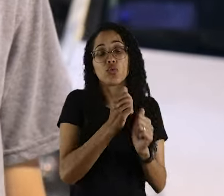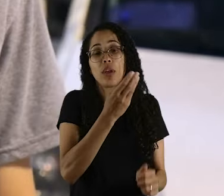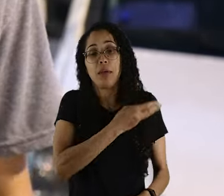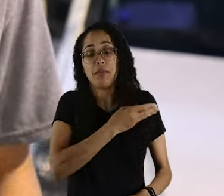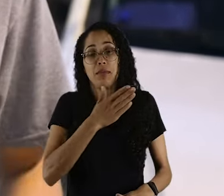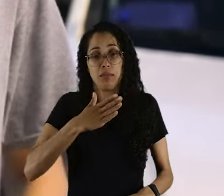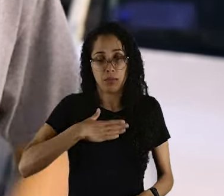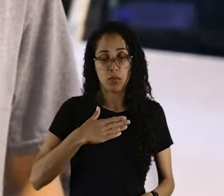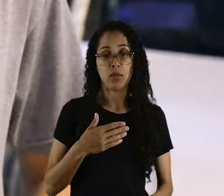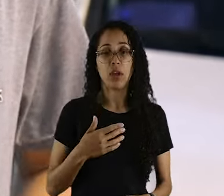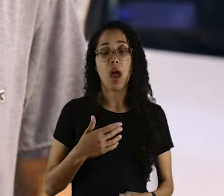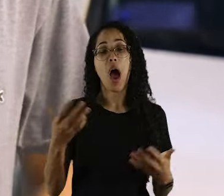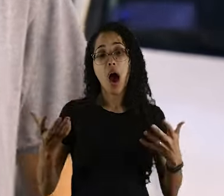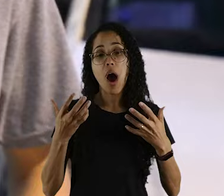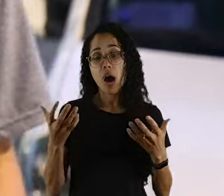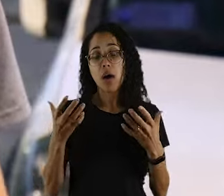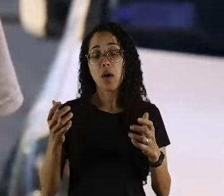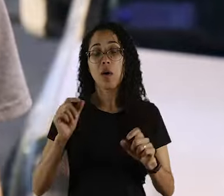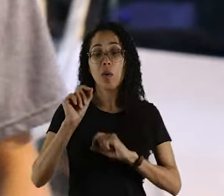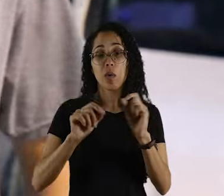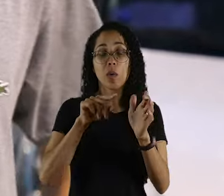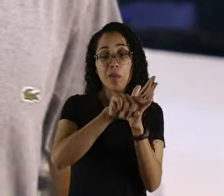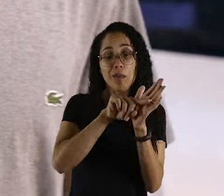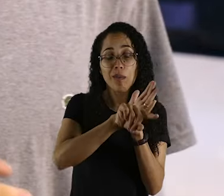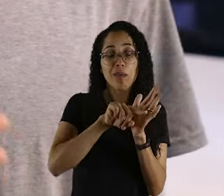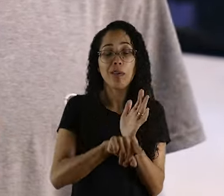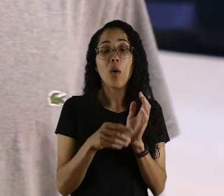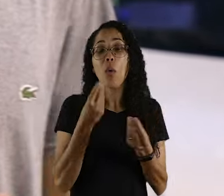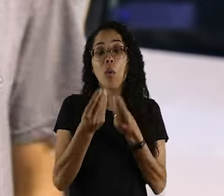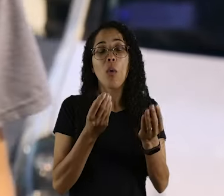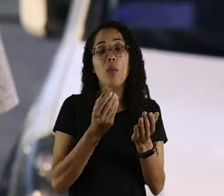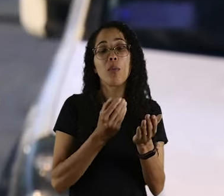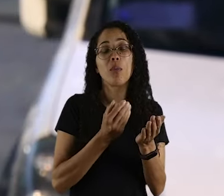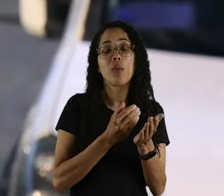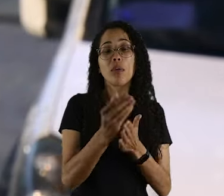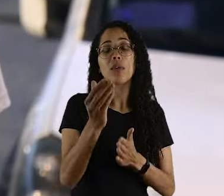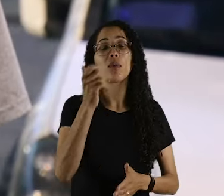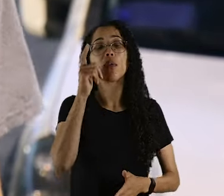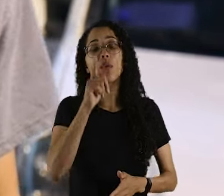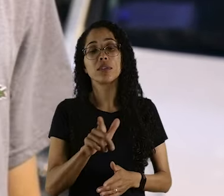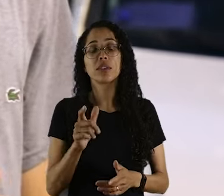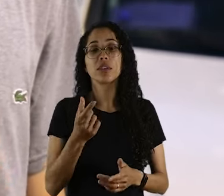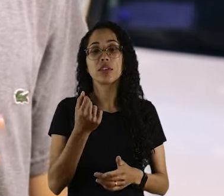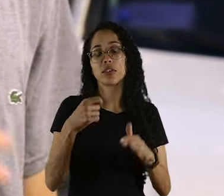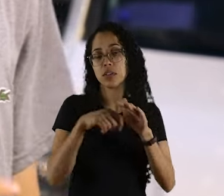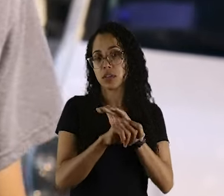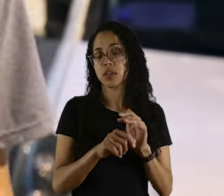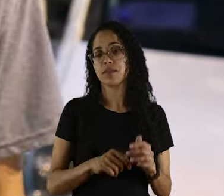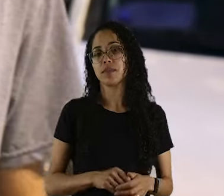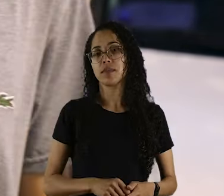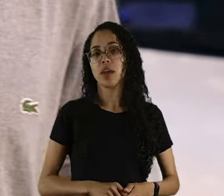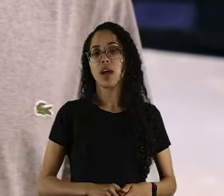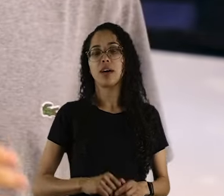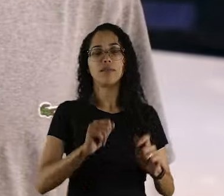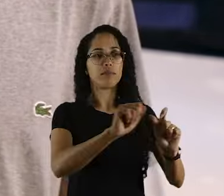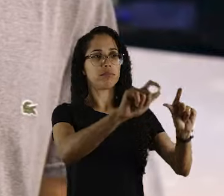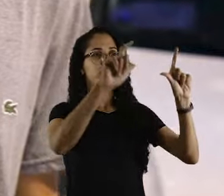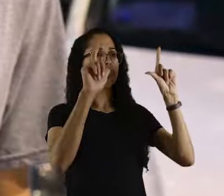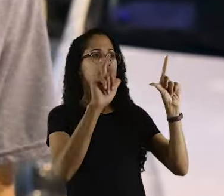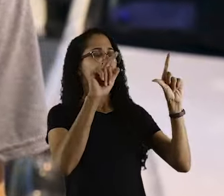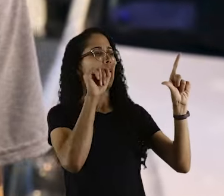comecei a pesquisar como ganhar dinheiro. Aí eu achei um cara falando sobre fundo